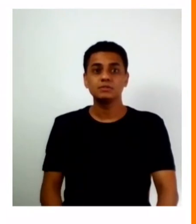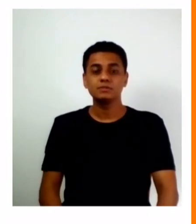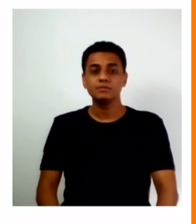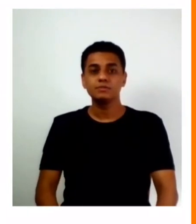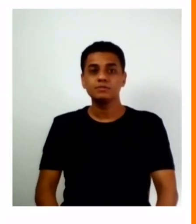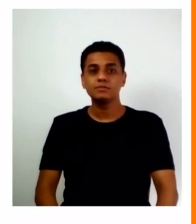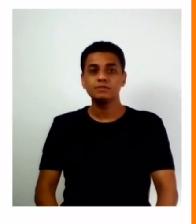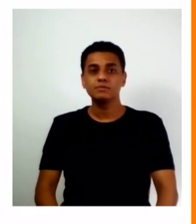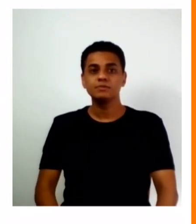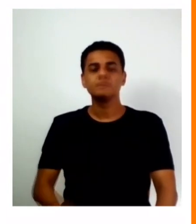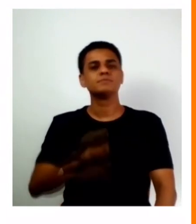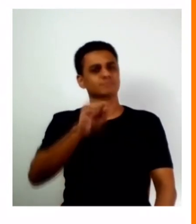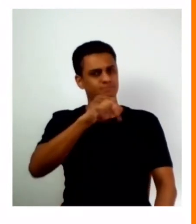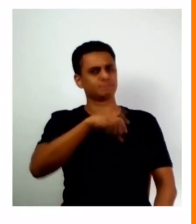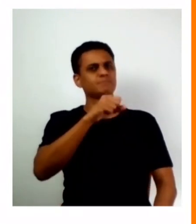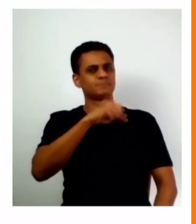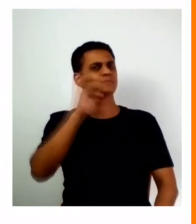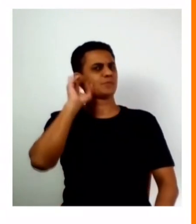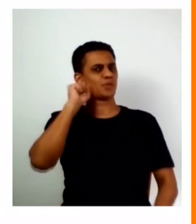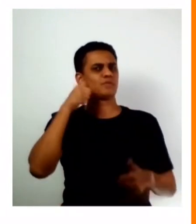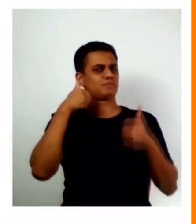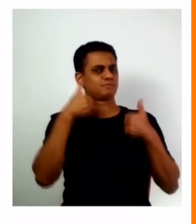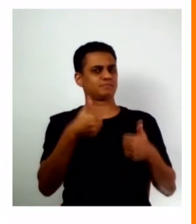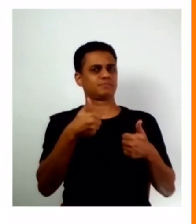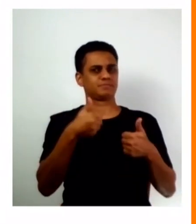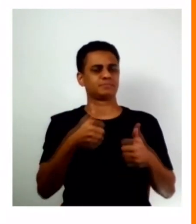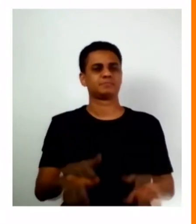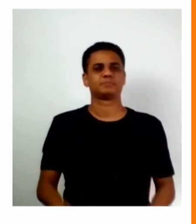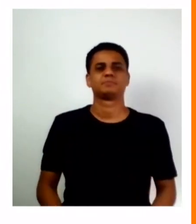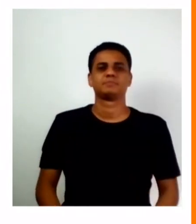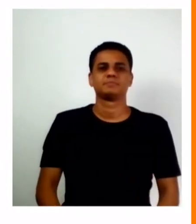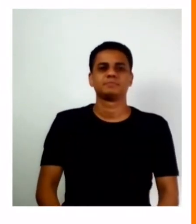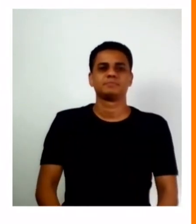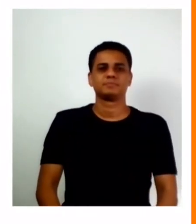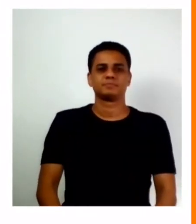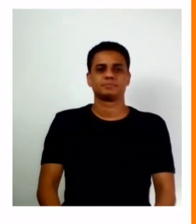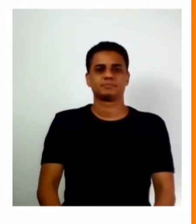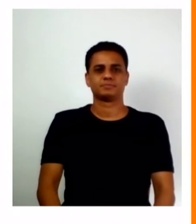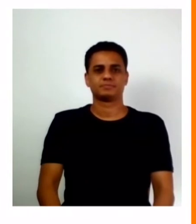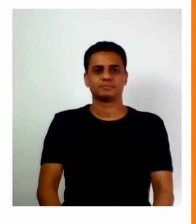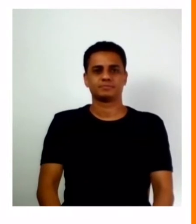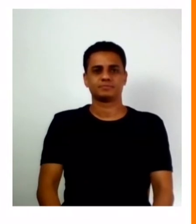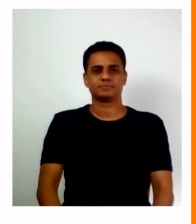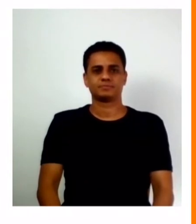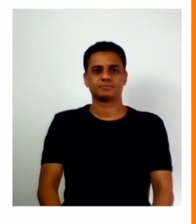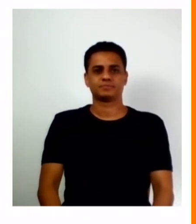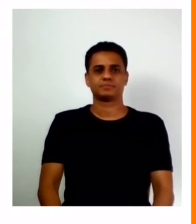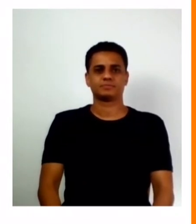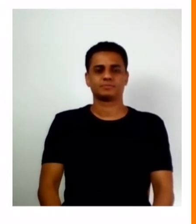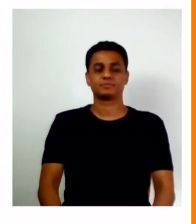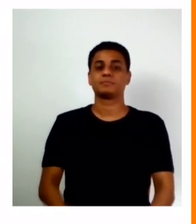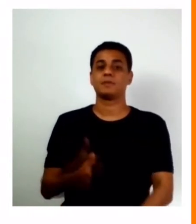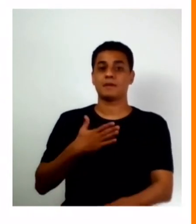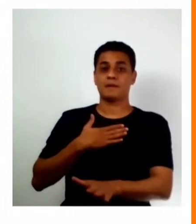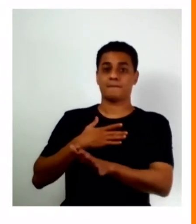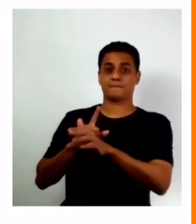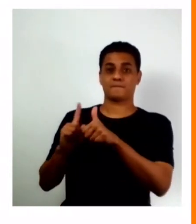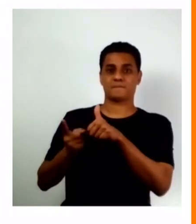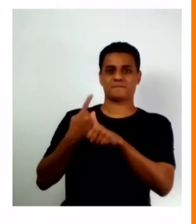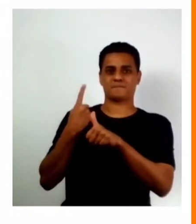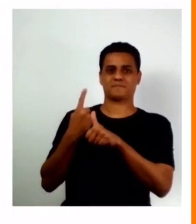Sim, sim, deu o que eu vendo. Está bem, está bem. Bom, vou encaminhar a primeira pergunta aqui, professor.